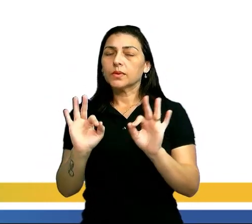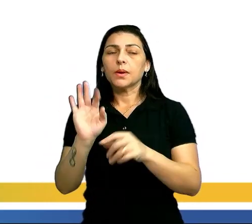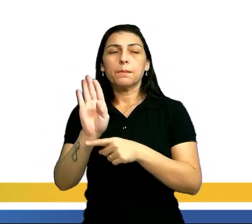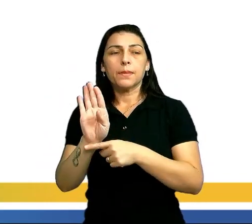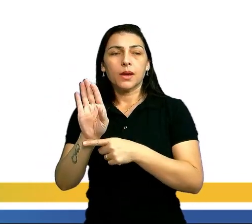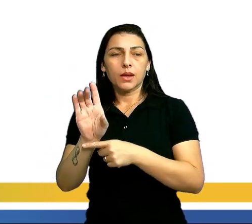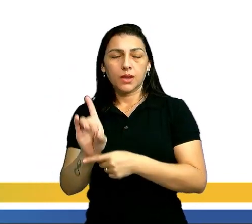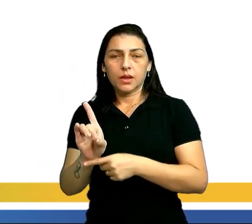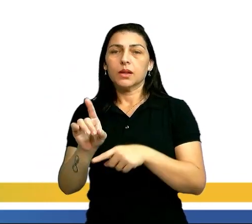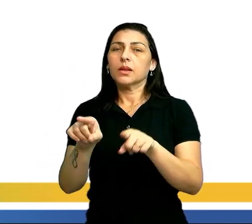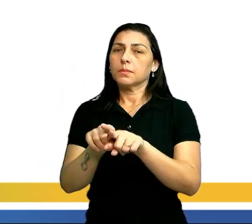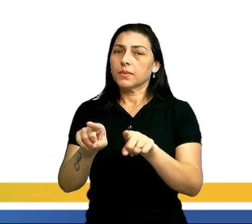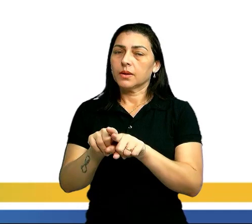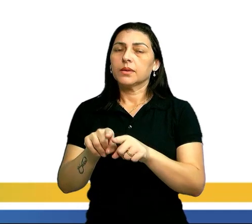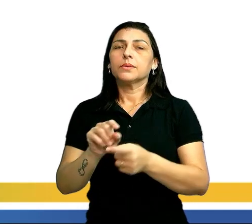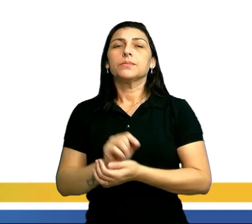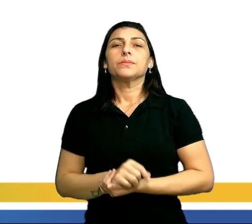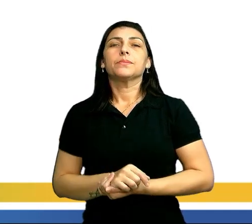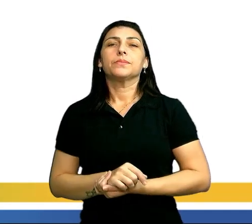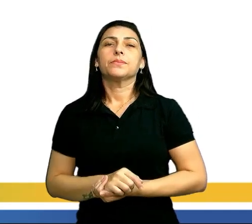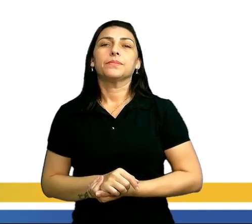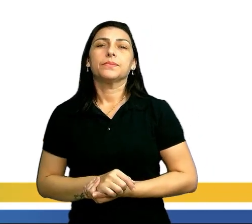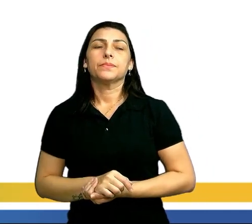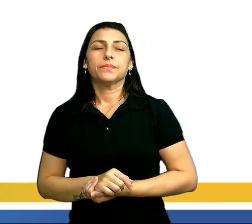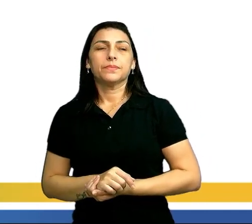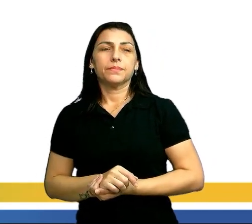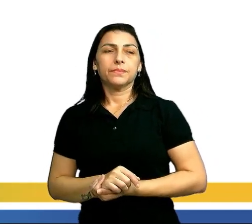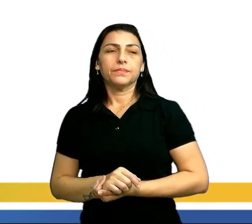B e D também. Vamos resolver.